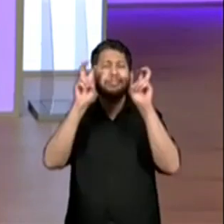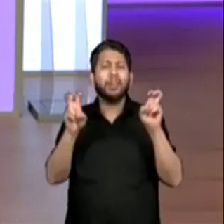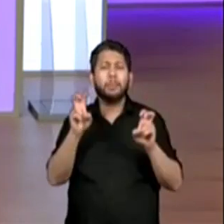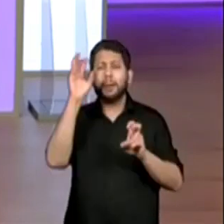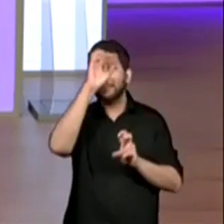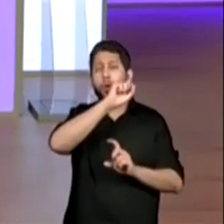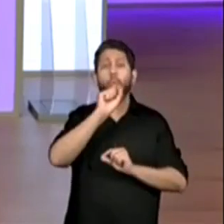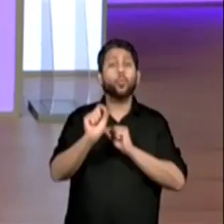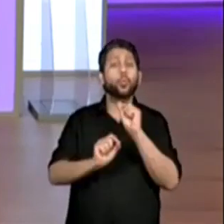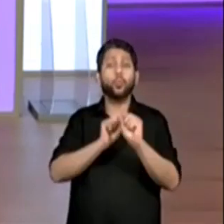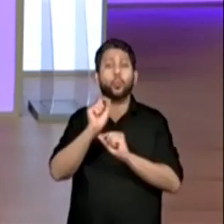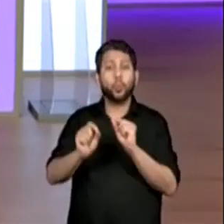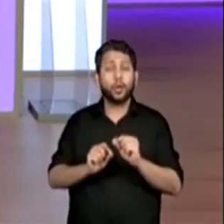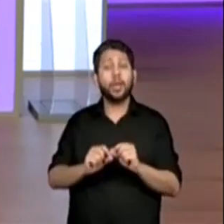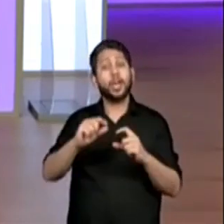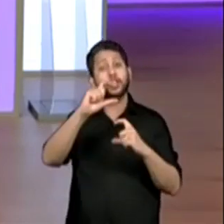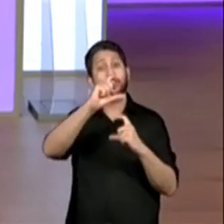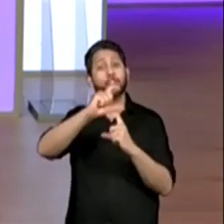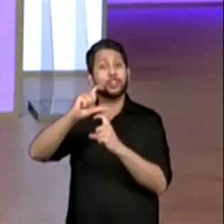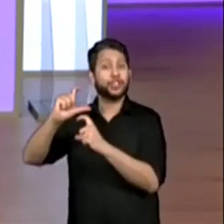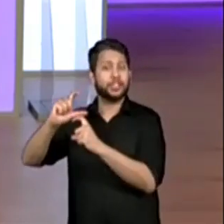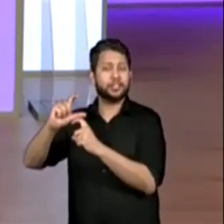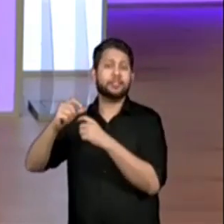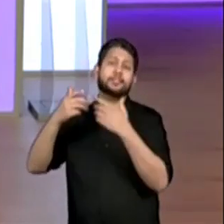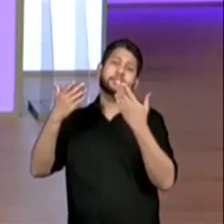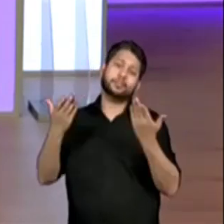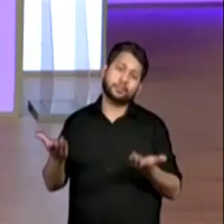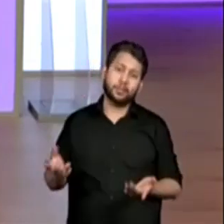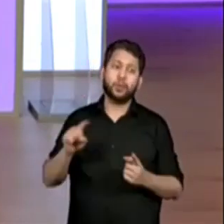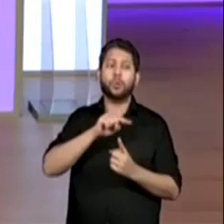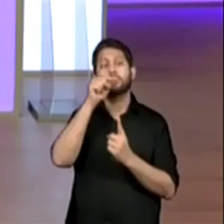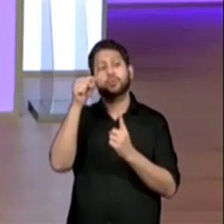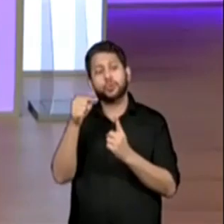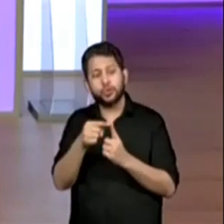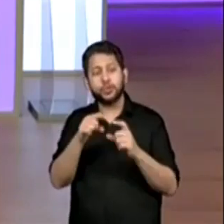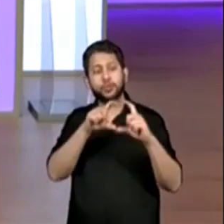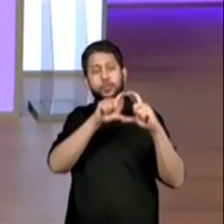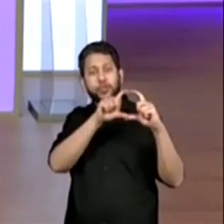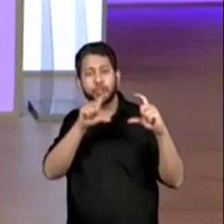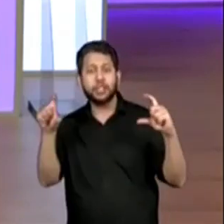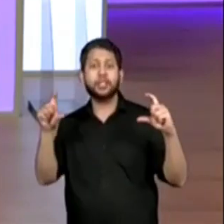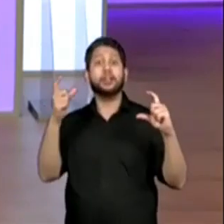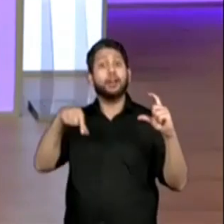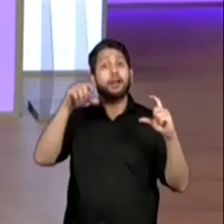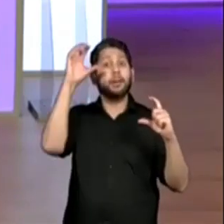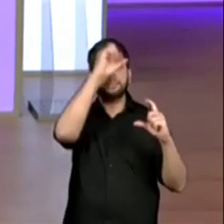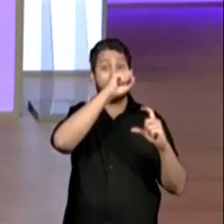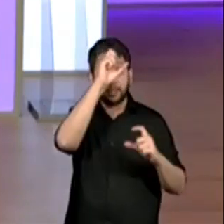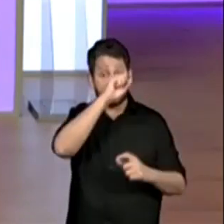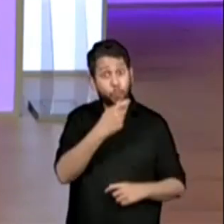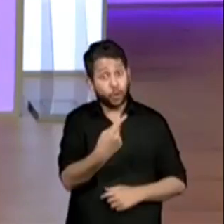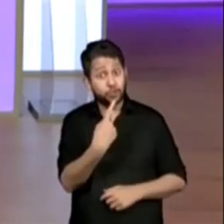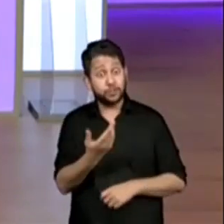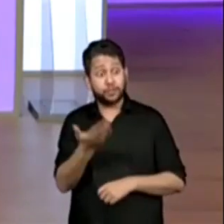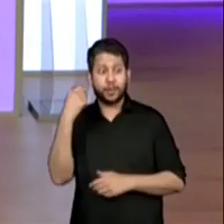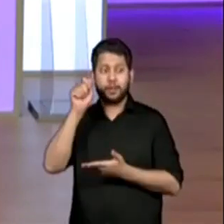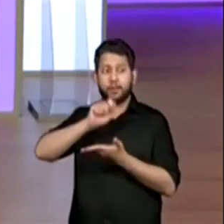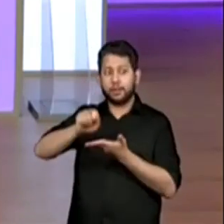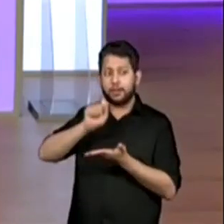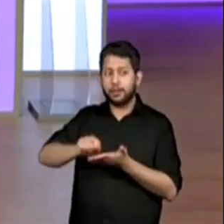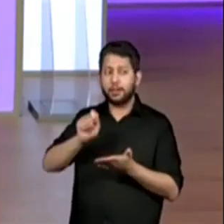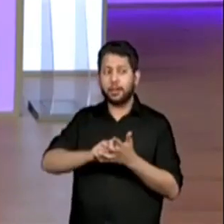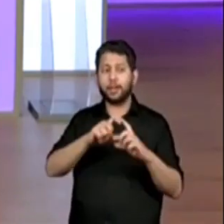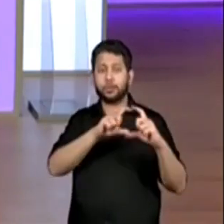relacionada às tirinhas. Nosso objetivo lá no finalzinho é produzir uma tirinha. E